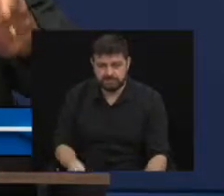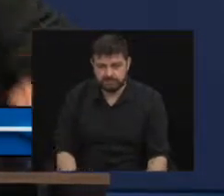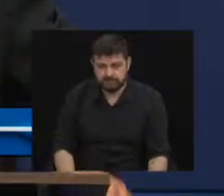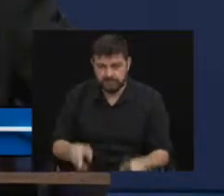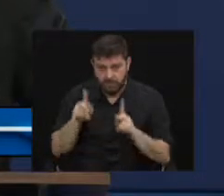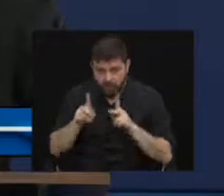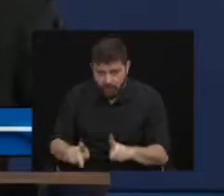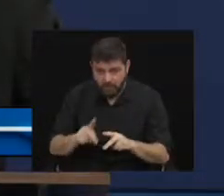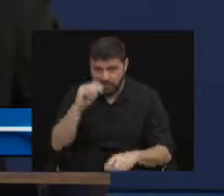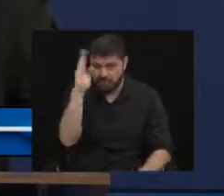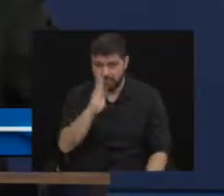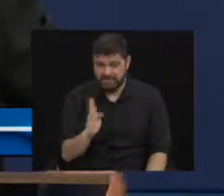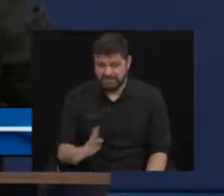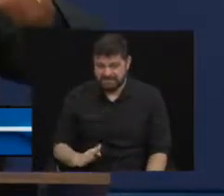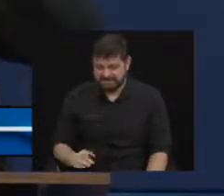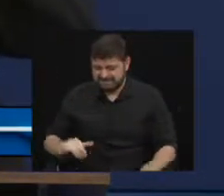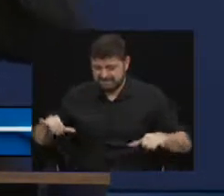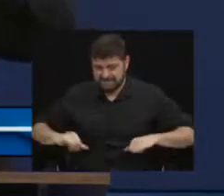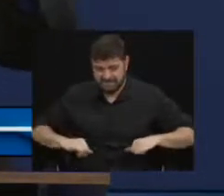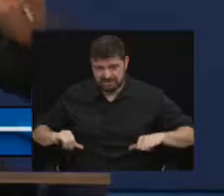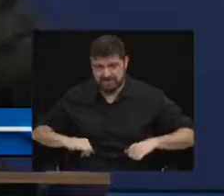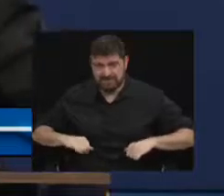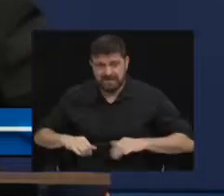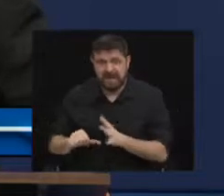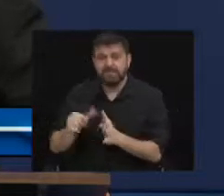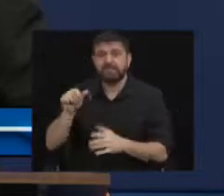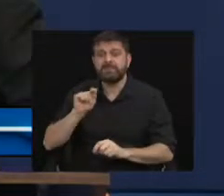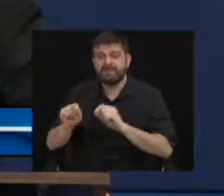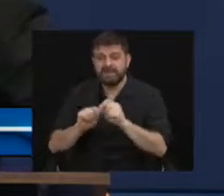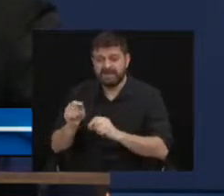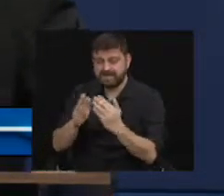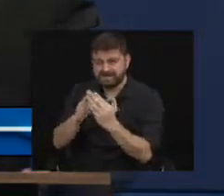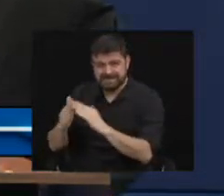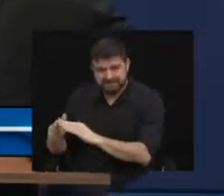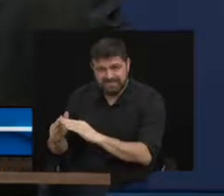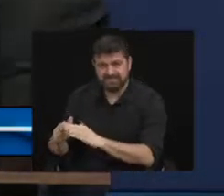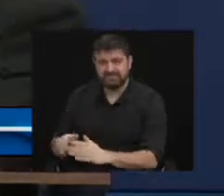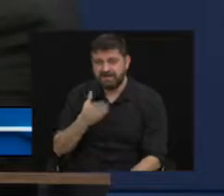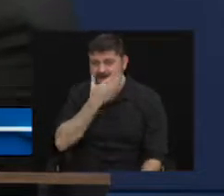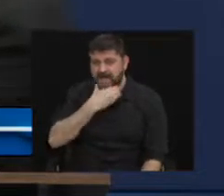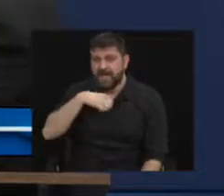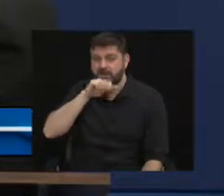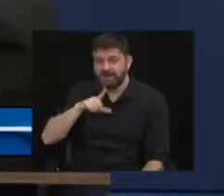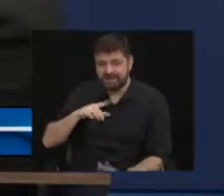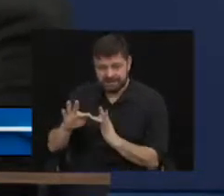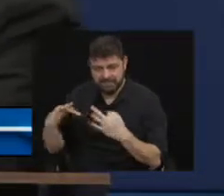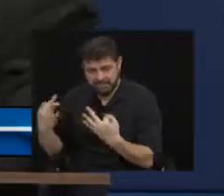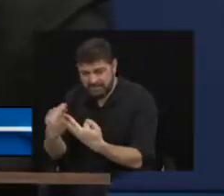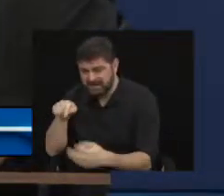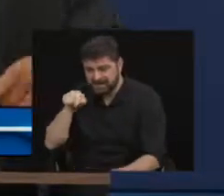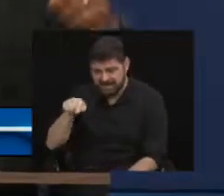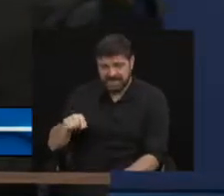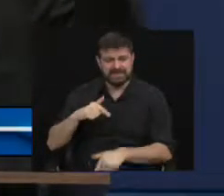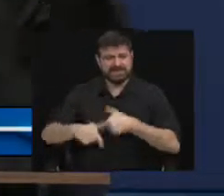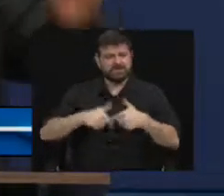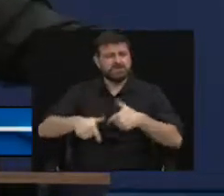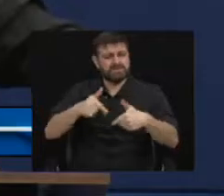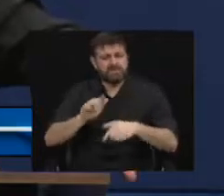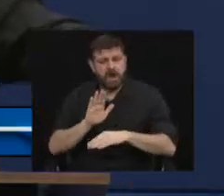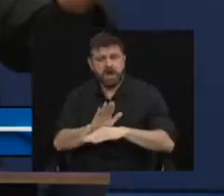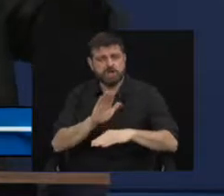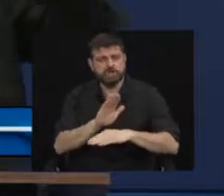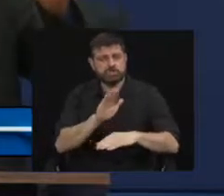também, mandei mandei uma carta para o presidente para que ele pudesse rever a questão